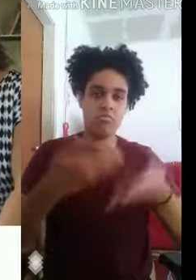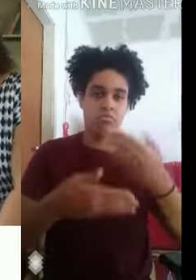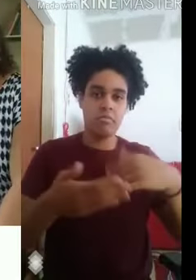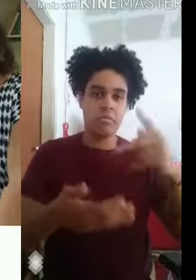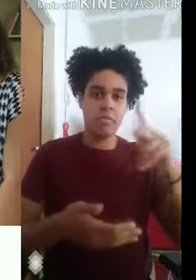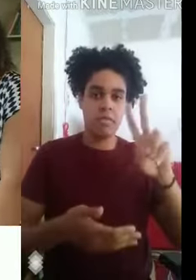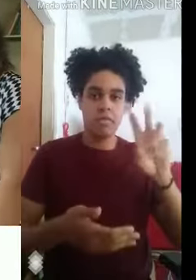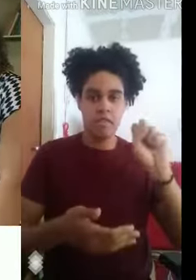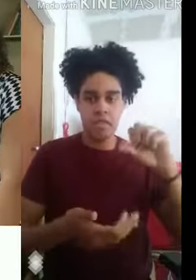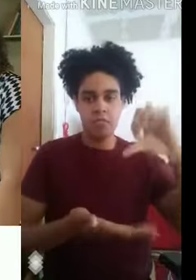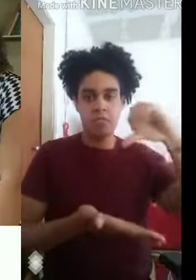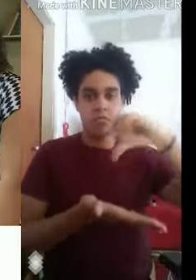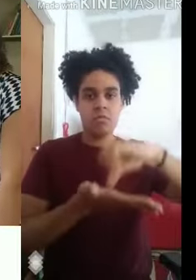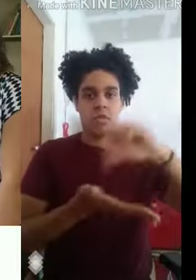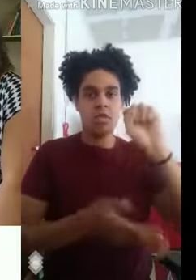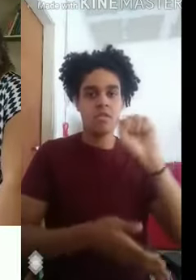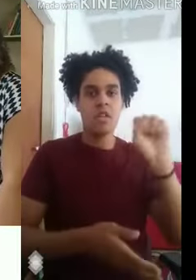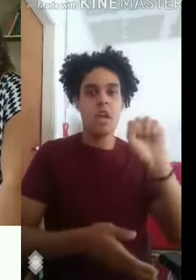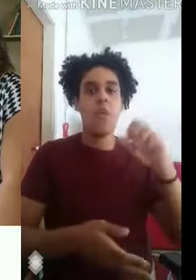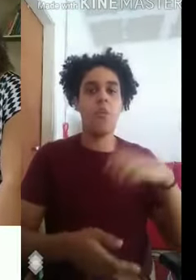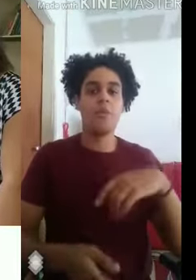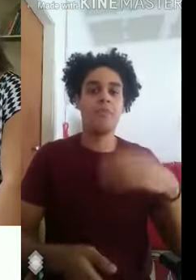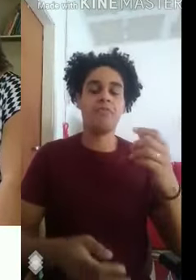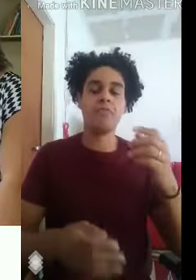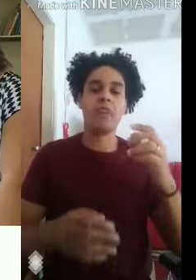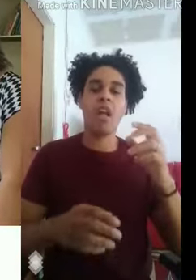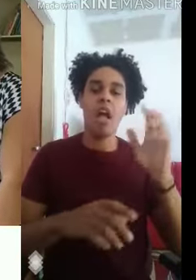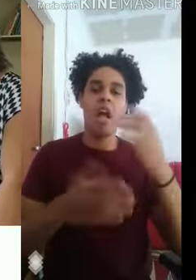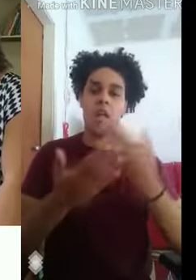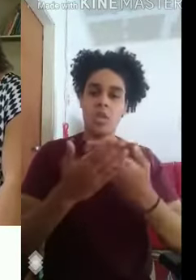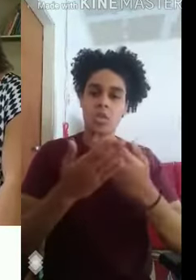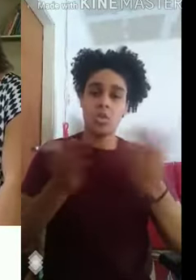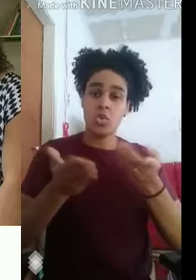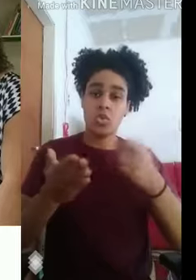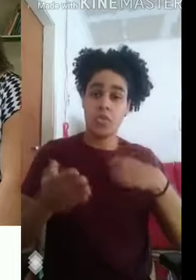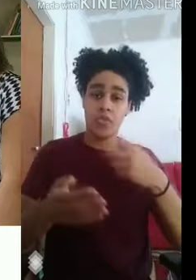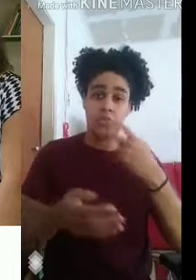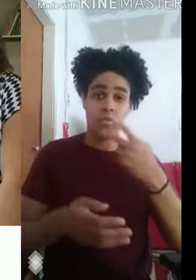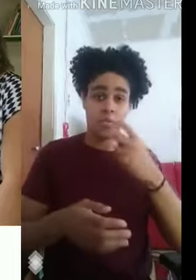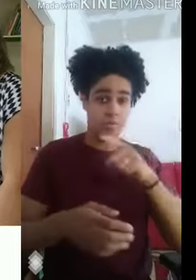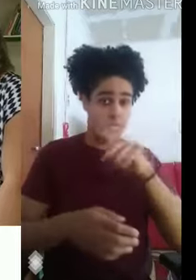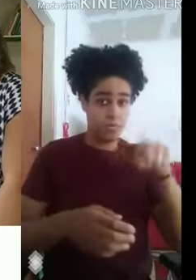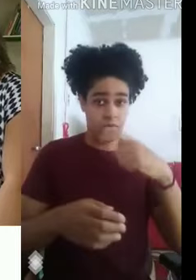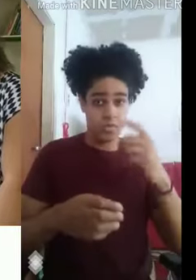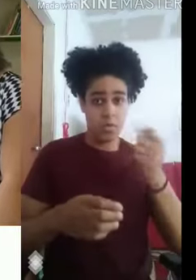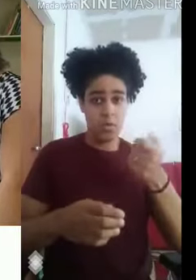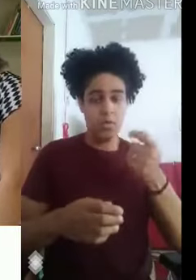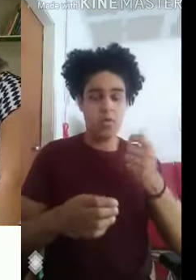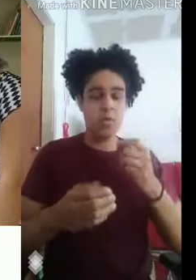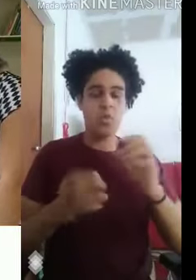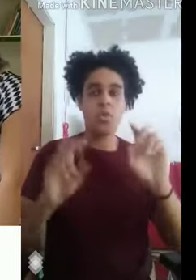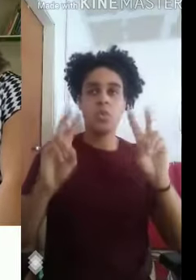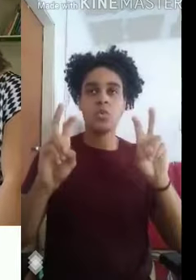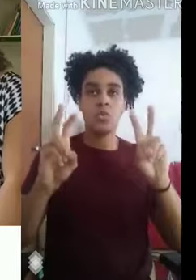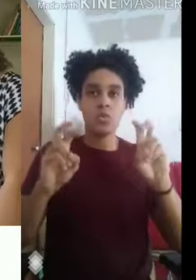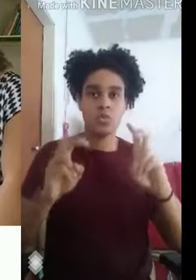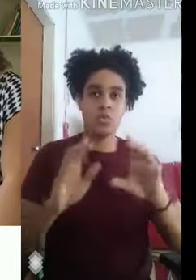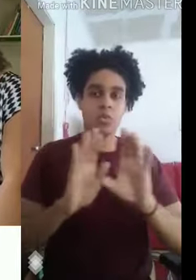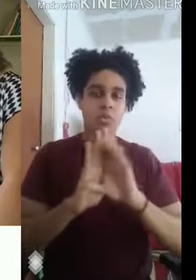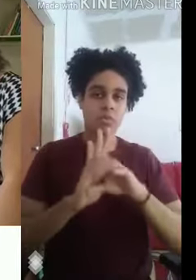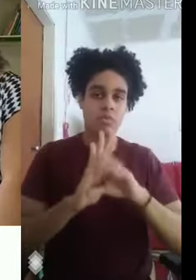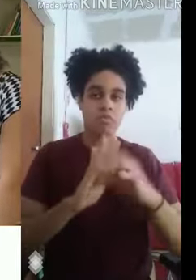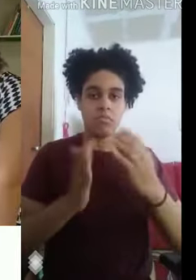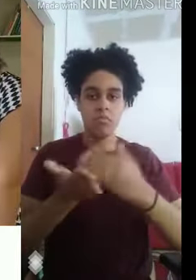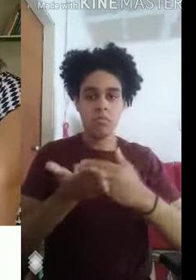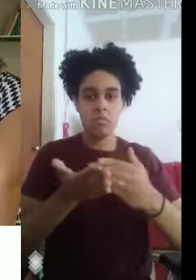Saquarema. Na videoaula de hoje eu vou falar com vocês um pouco sobre os conceitos iniciais de texto que vão ser